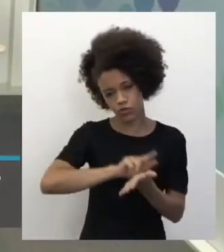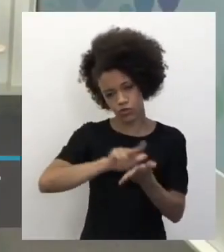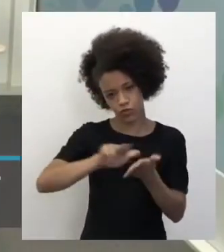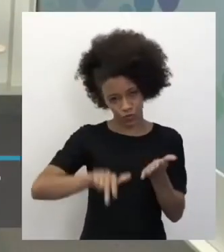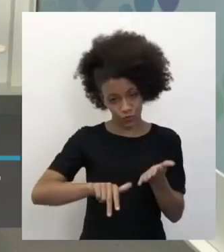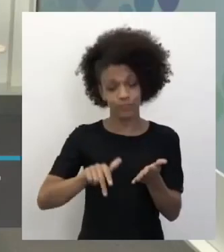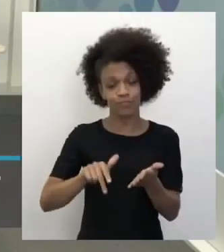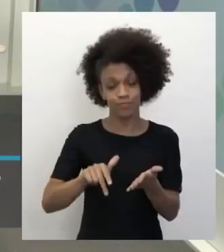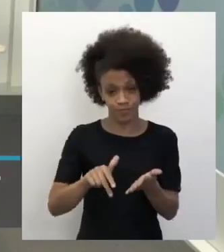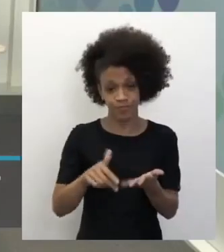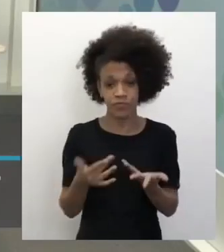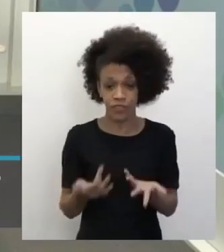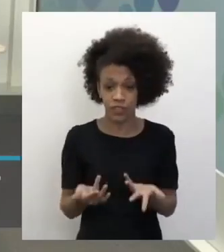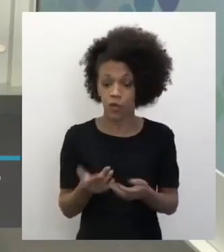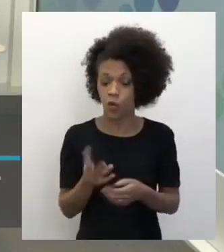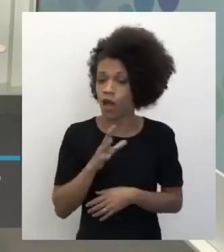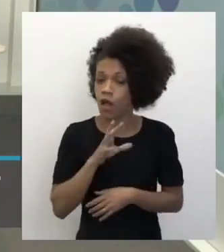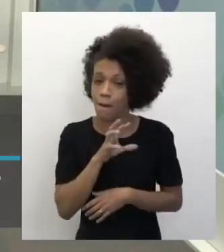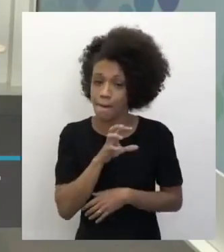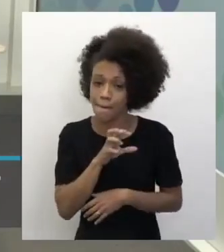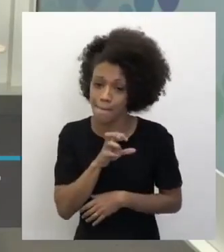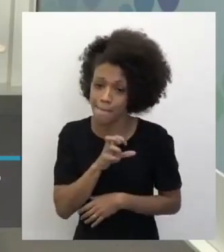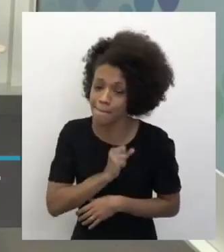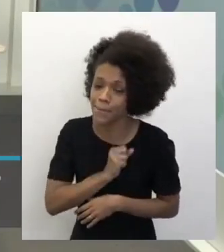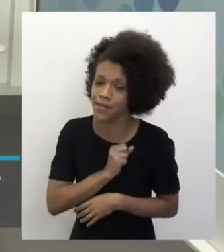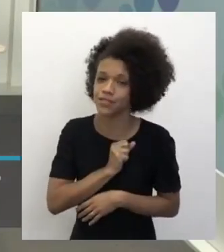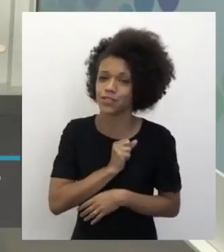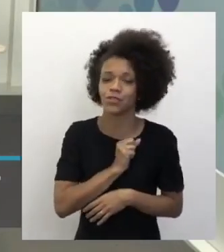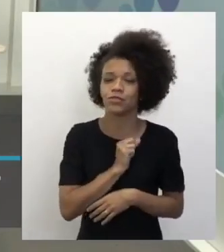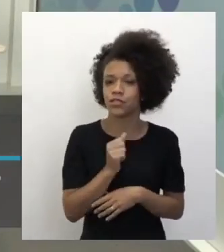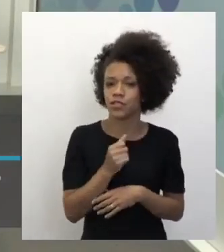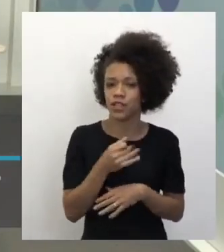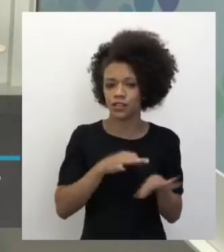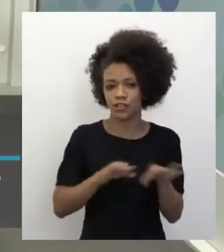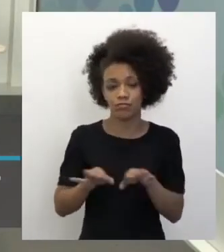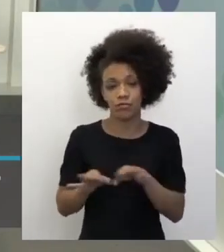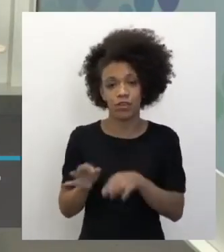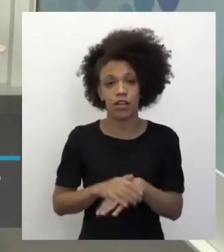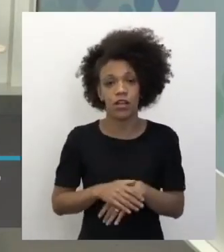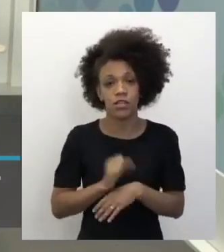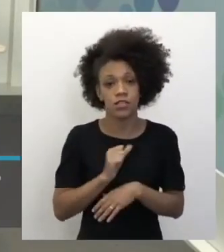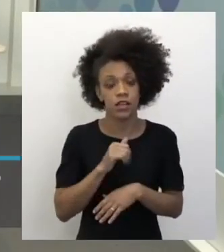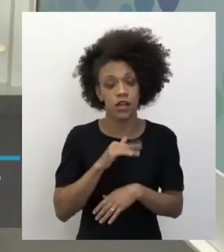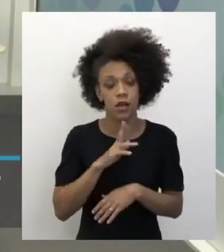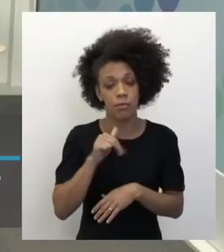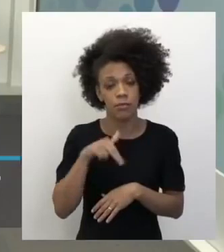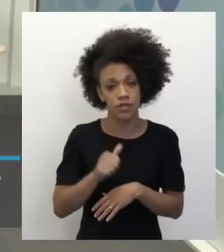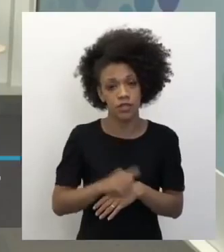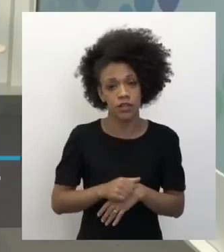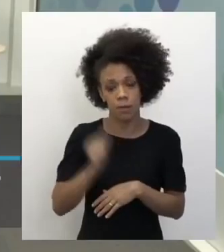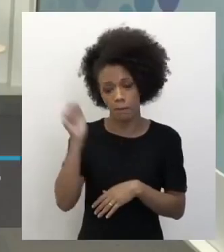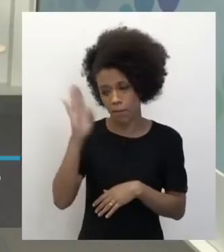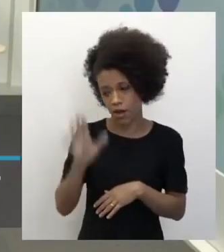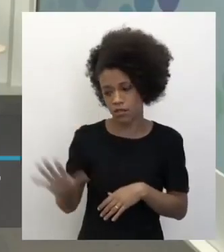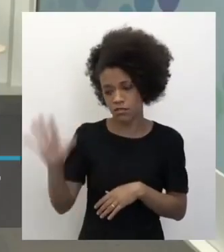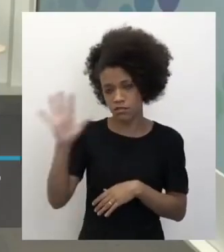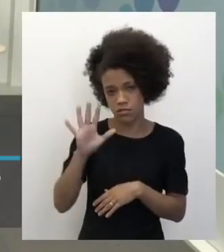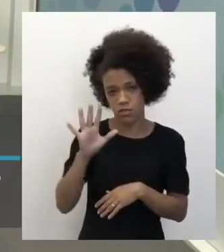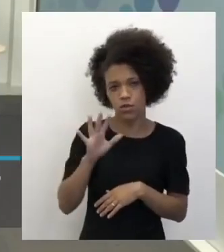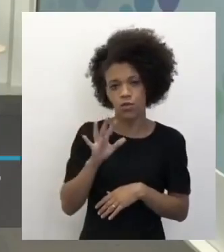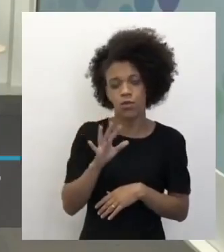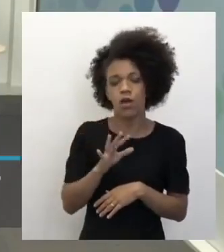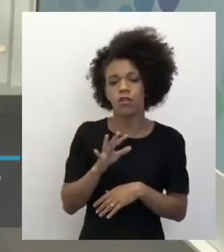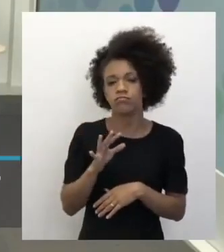diversas culturas. Eu estou amando, eles estão muito criativos para bolar título A Sabrina hoje. colocou Brasil tropical. Brasil